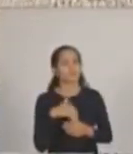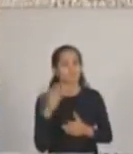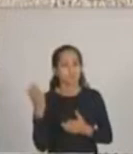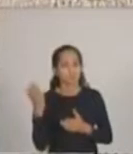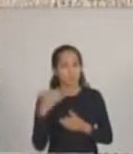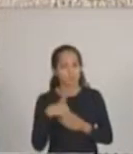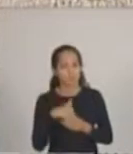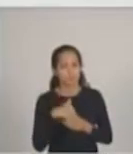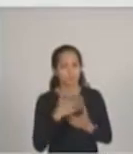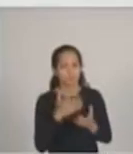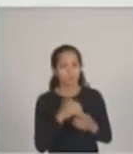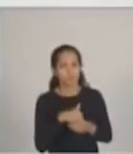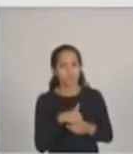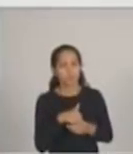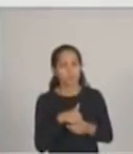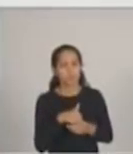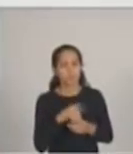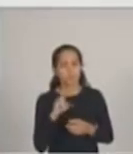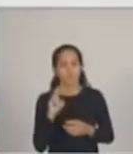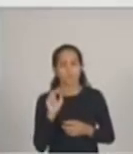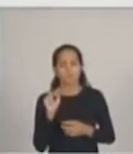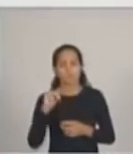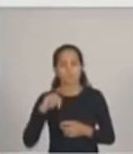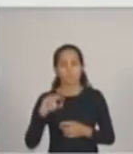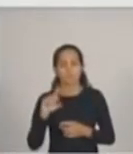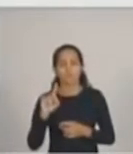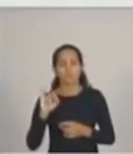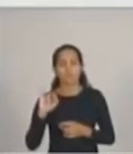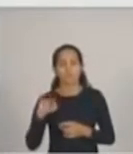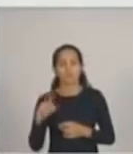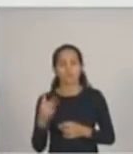novamente. Eu vou